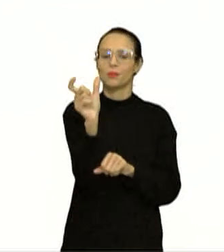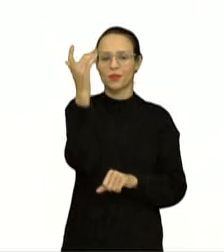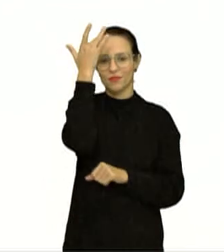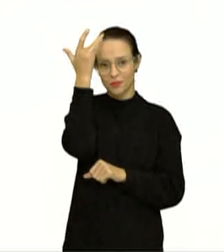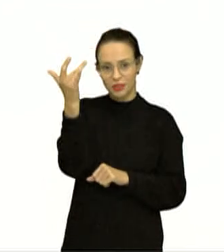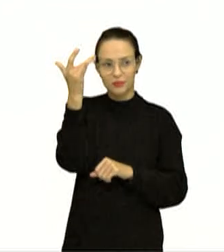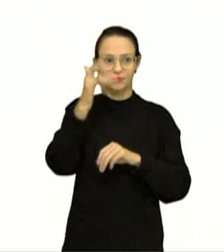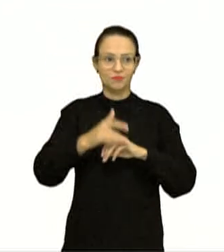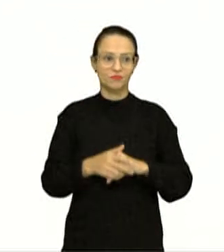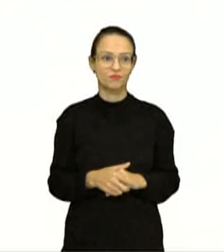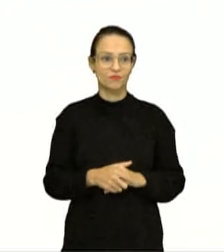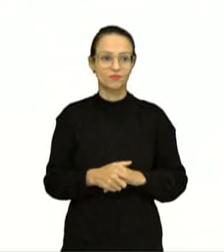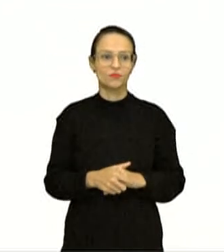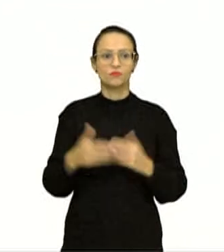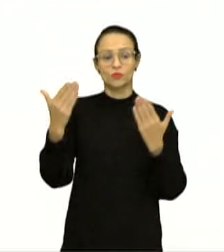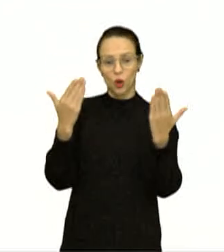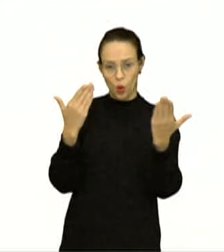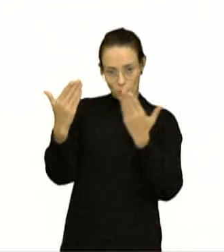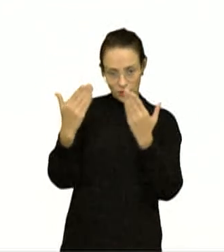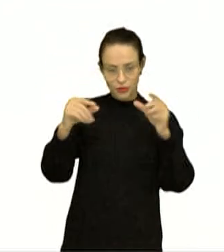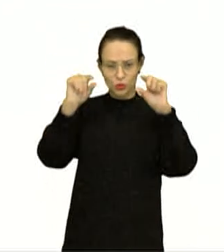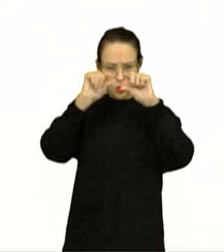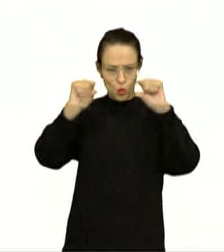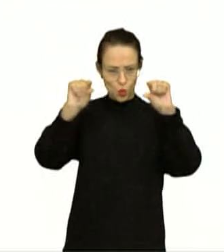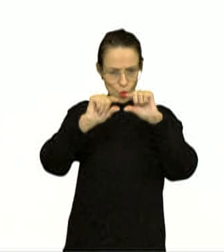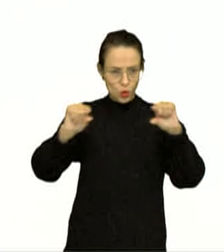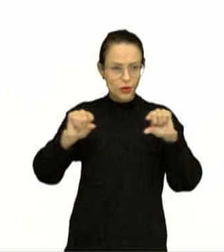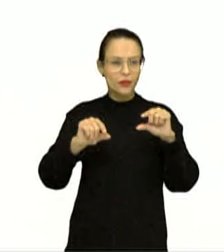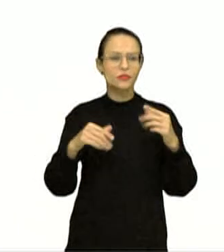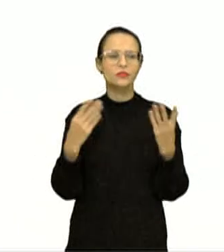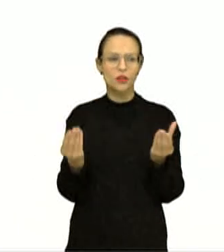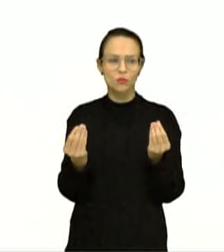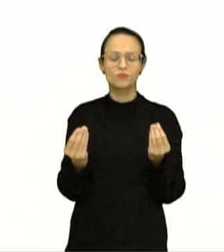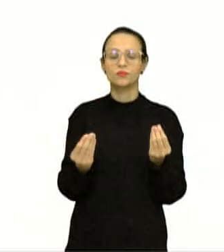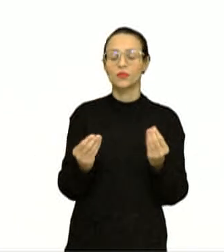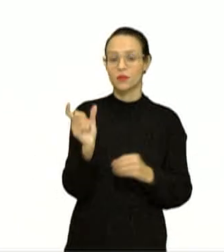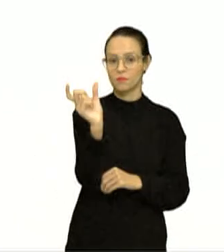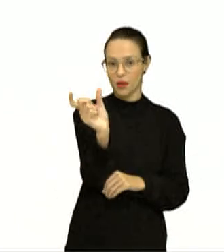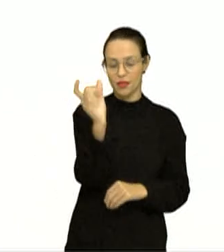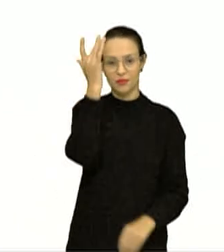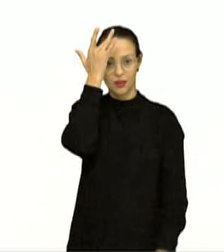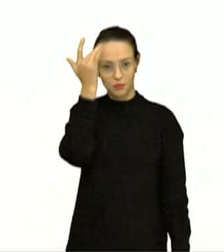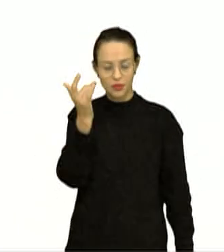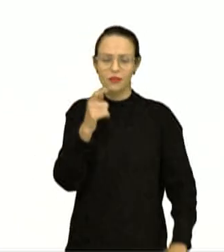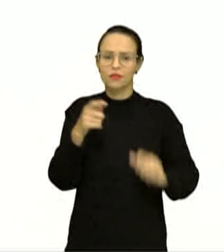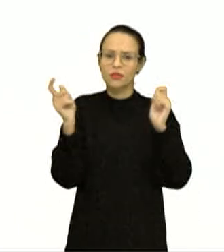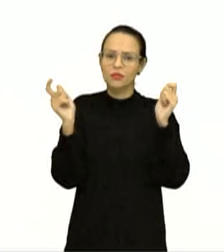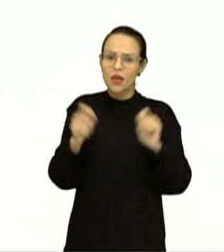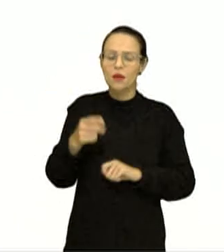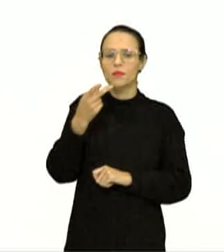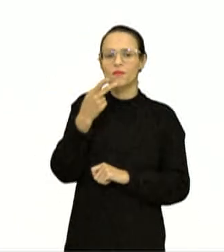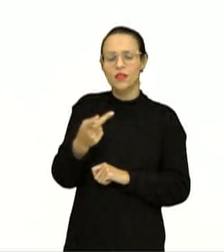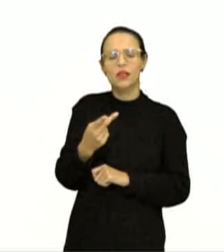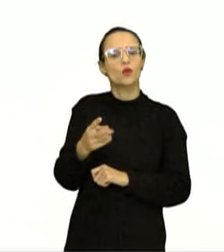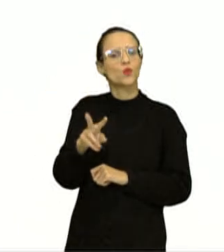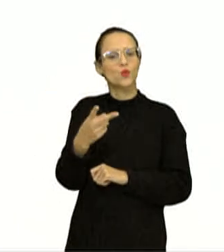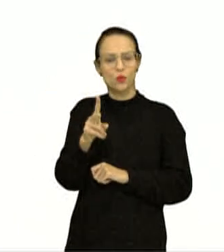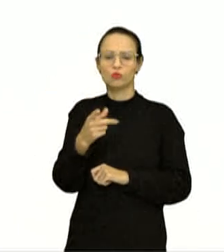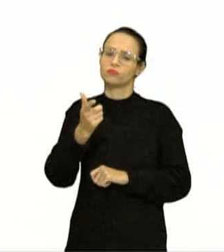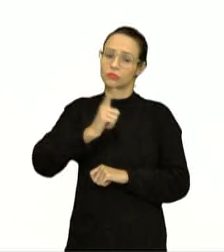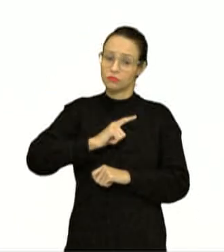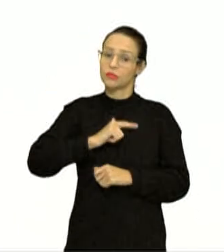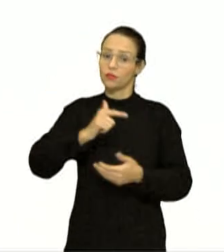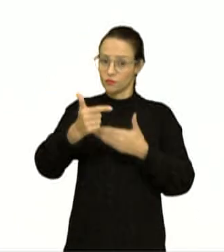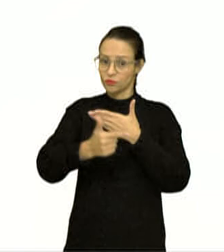amanhã. Comparando as orações destacadas com o termo amanhã, é possível dizer que ambos cumprem uma